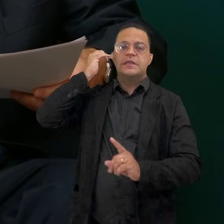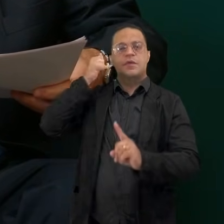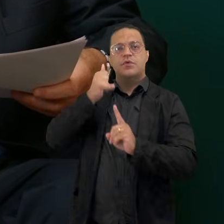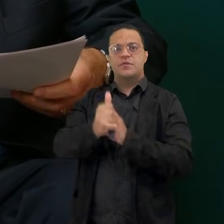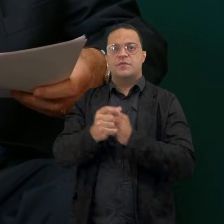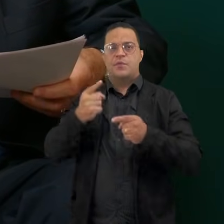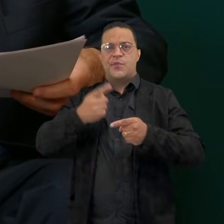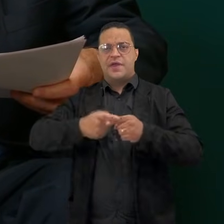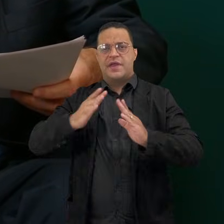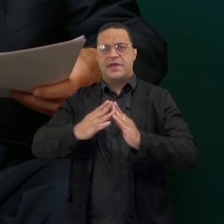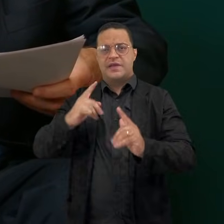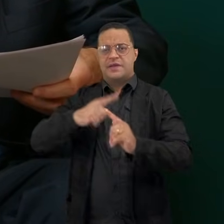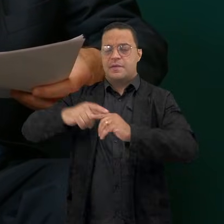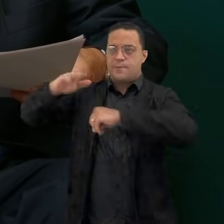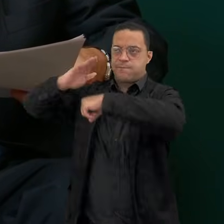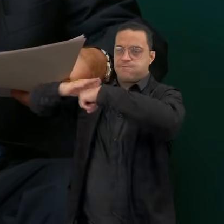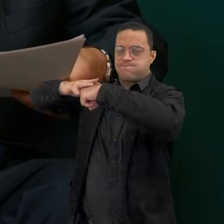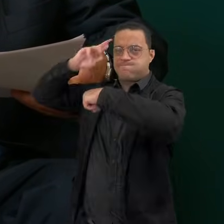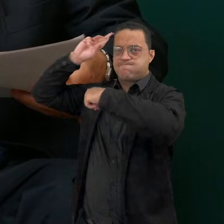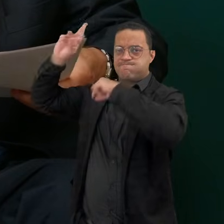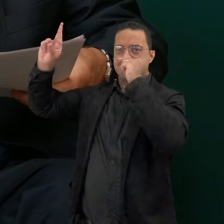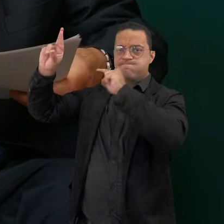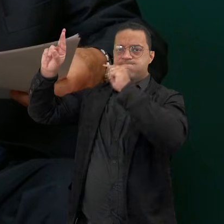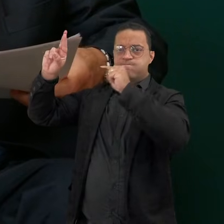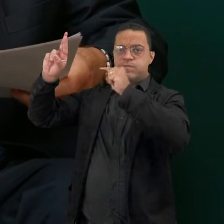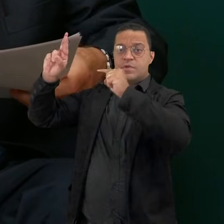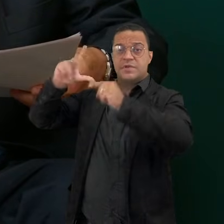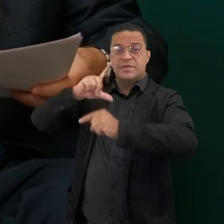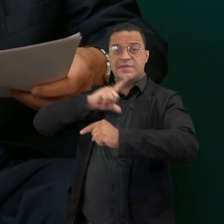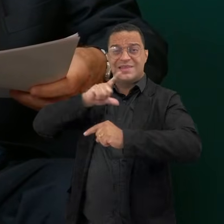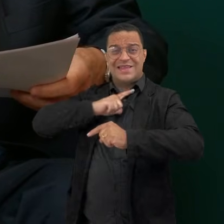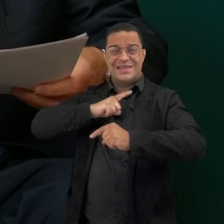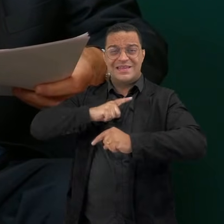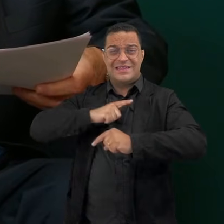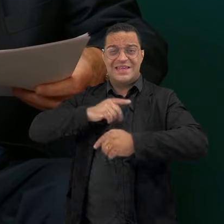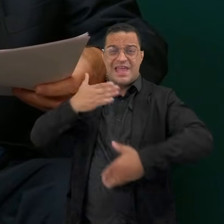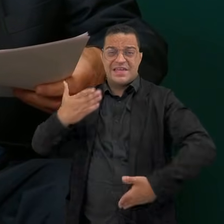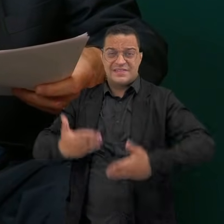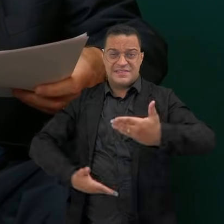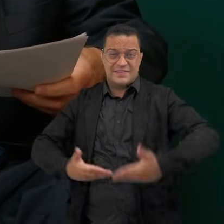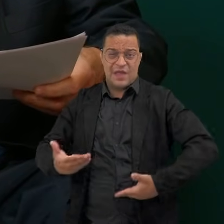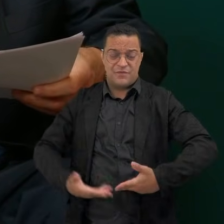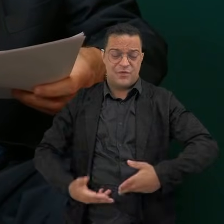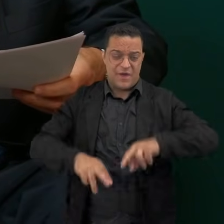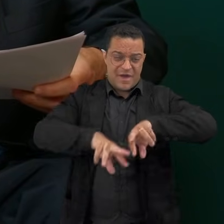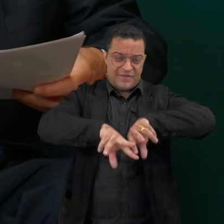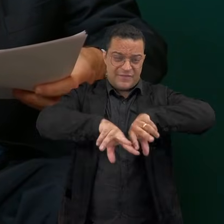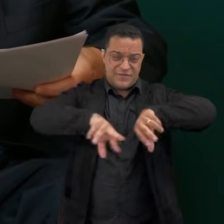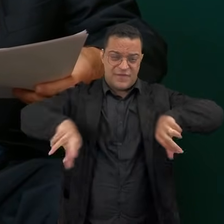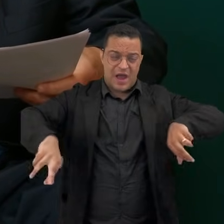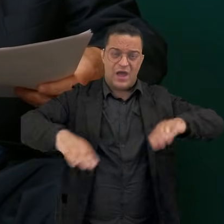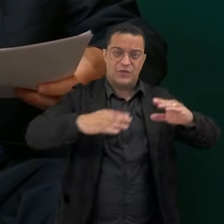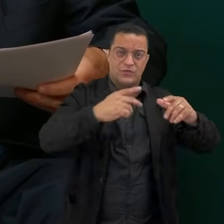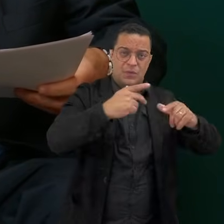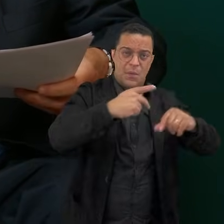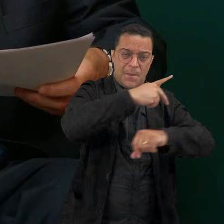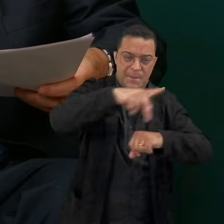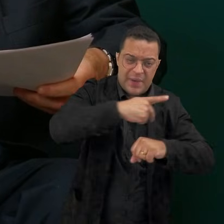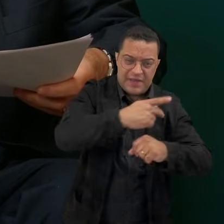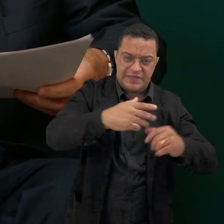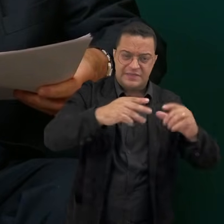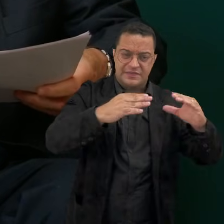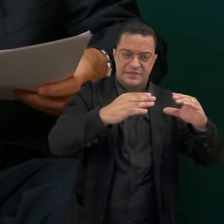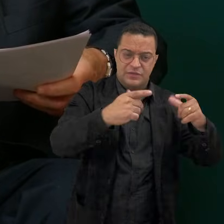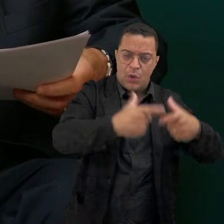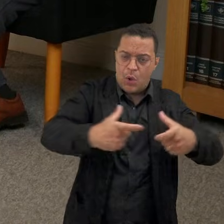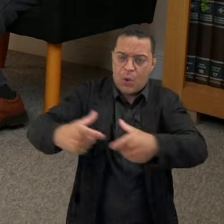do Senhor, ela é composta por pessoas como diz a palavra, de todas as tribos, povos e raças. Muitos virão